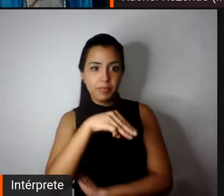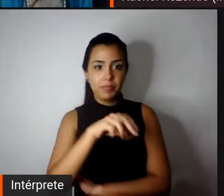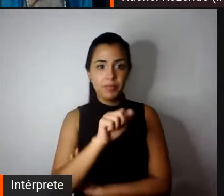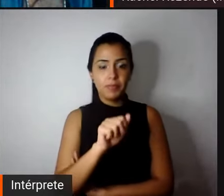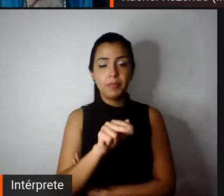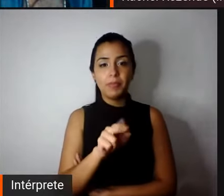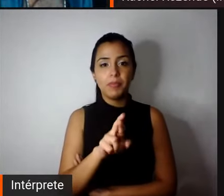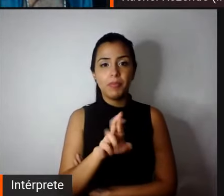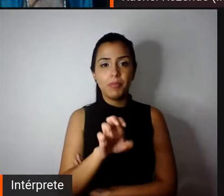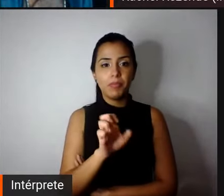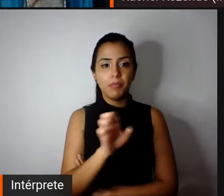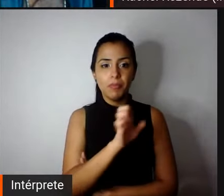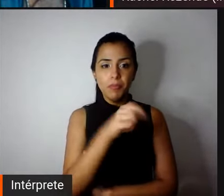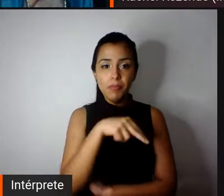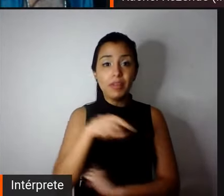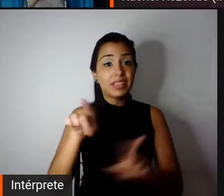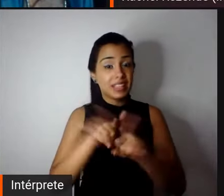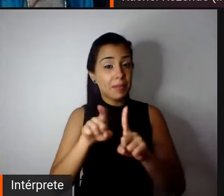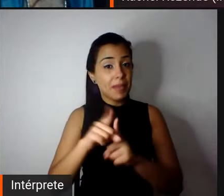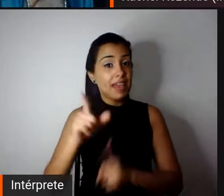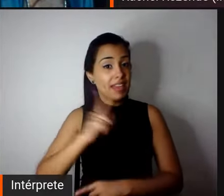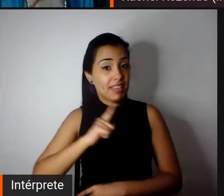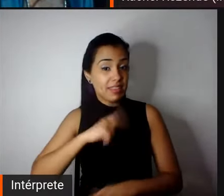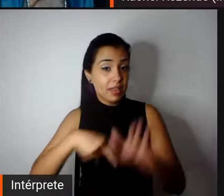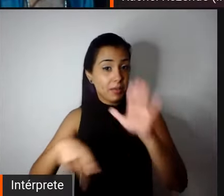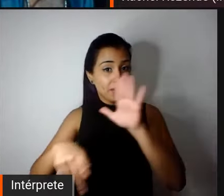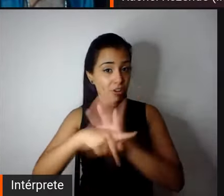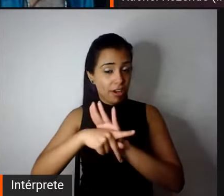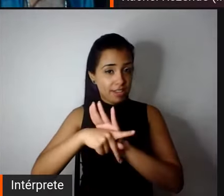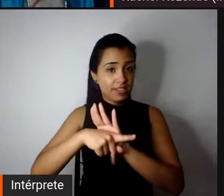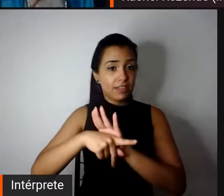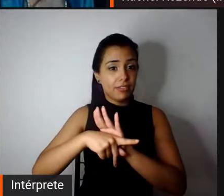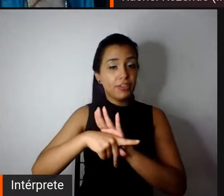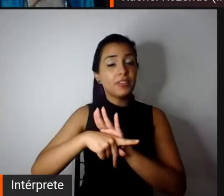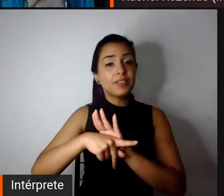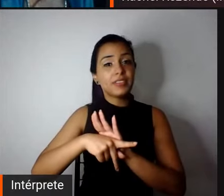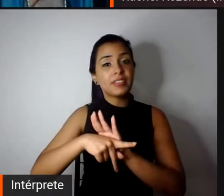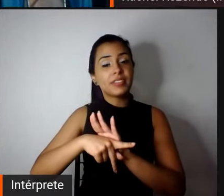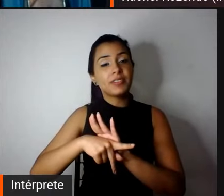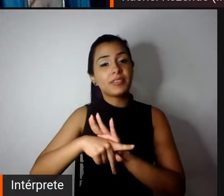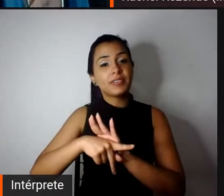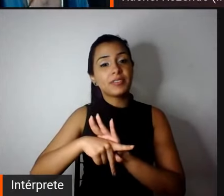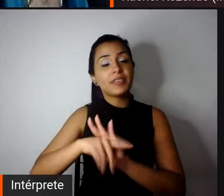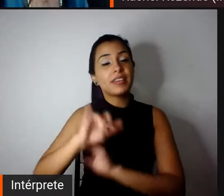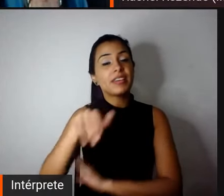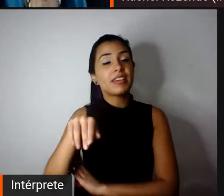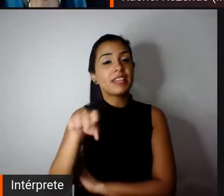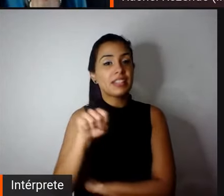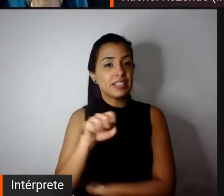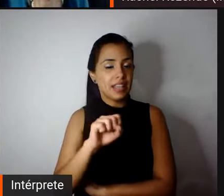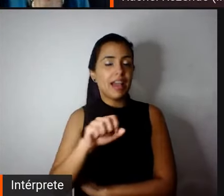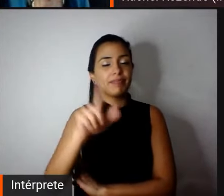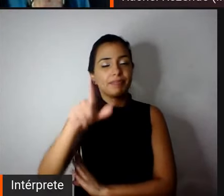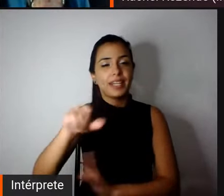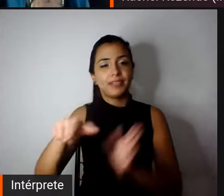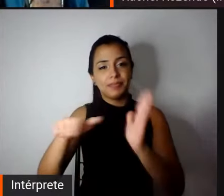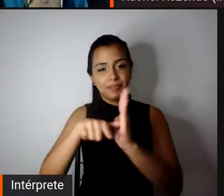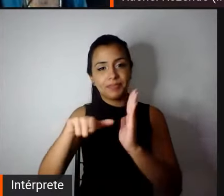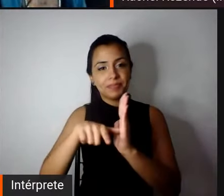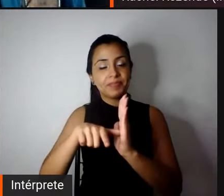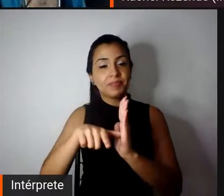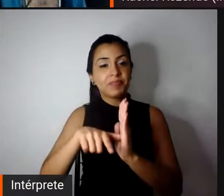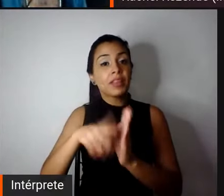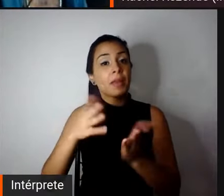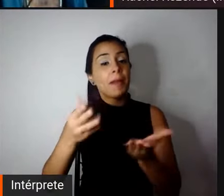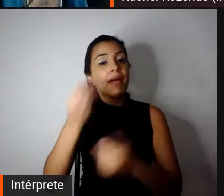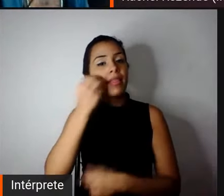foi acrescentado ao acervo fotográfico completo dela, que já estava no MS, e a gente pretende trabalhar com a própria Maureen, continuar